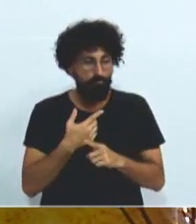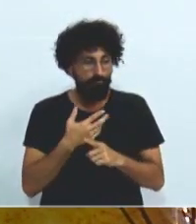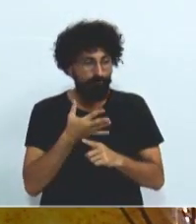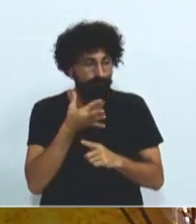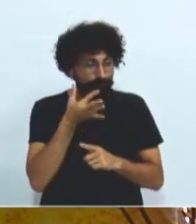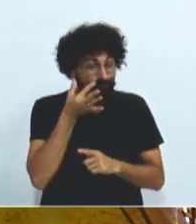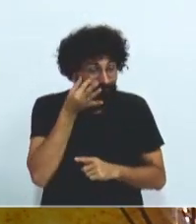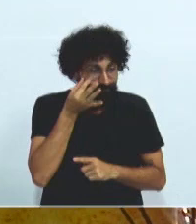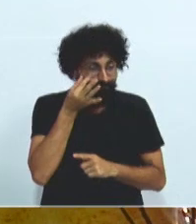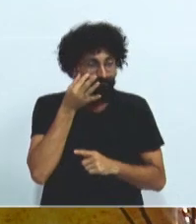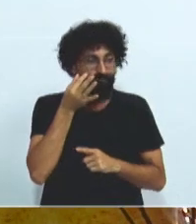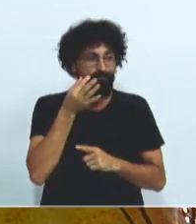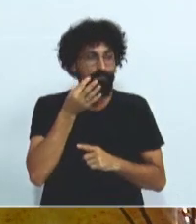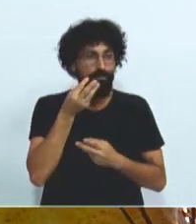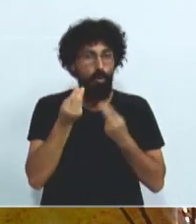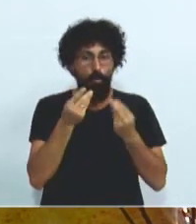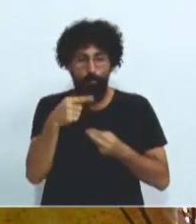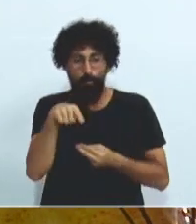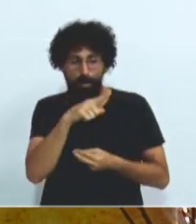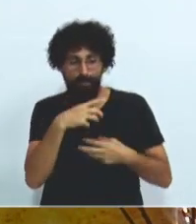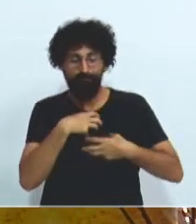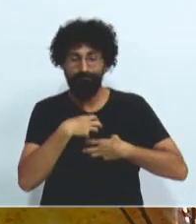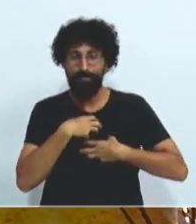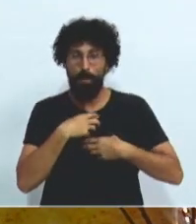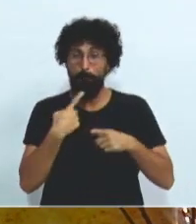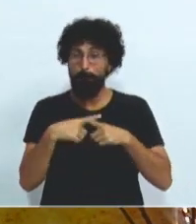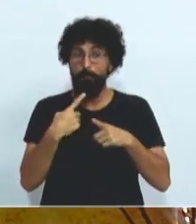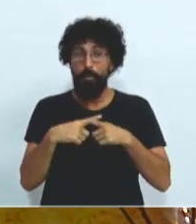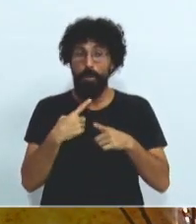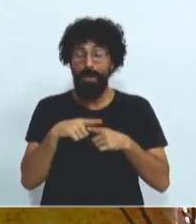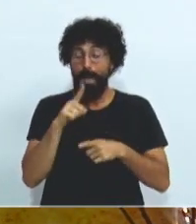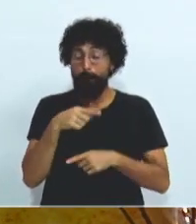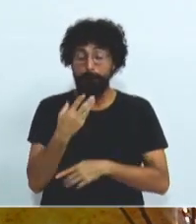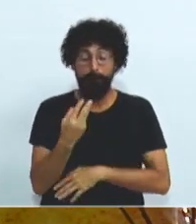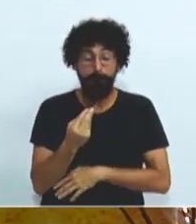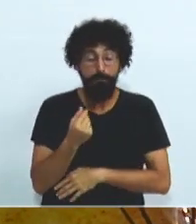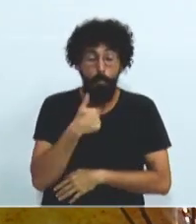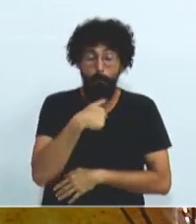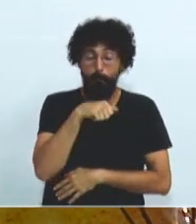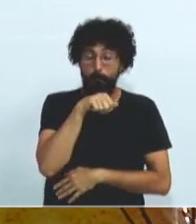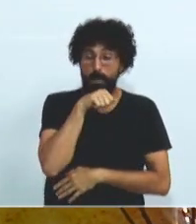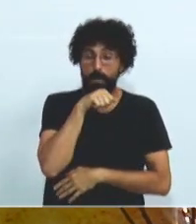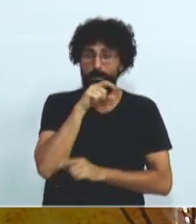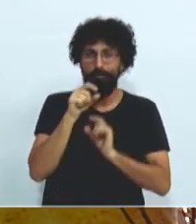mães passam, porque são muitas mães ali que deixam seus outros filhos,